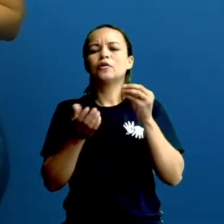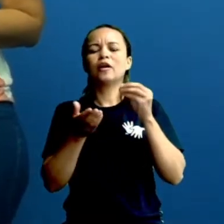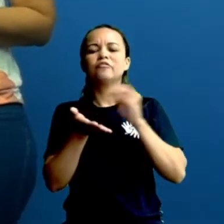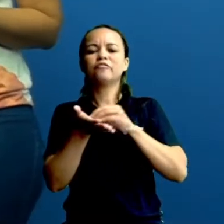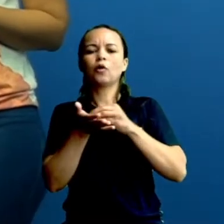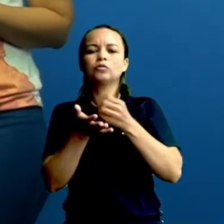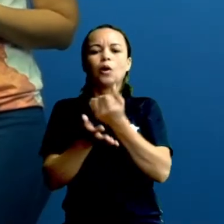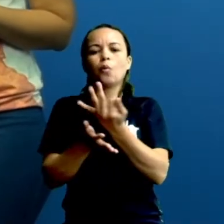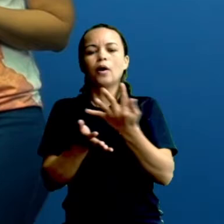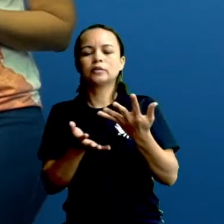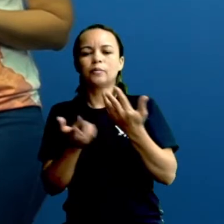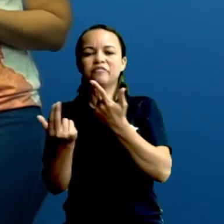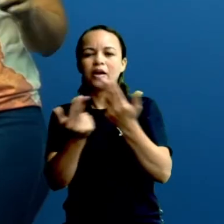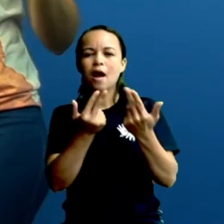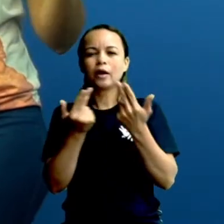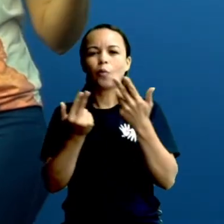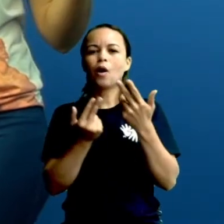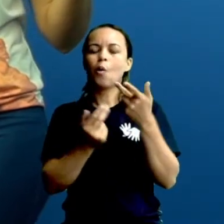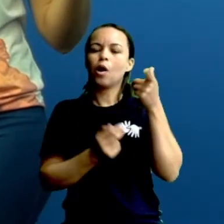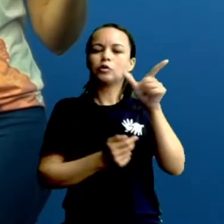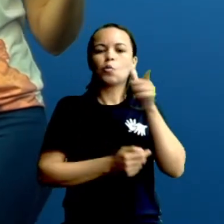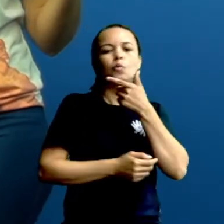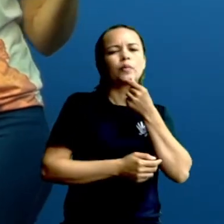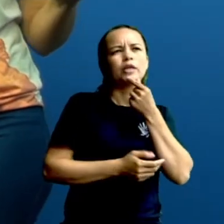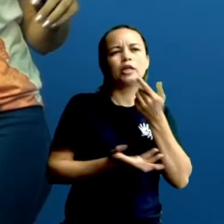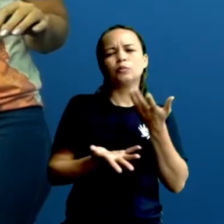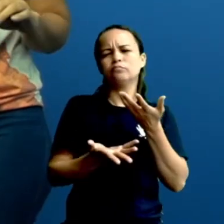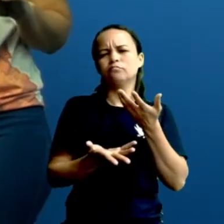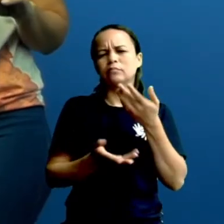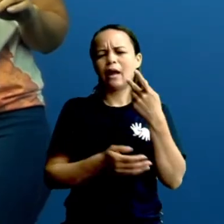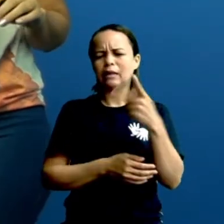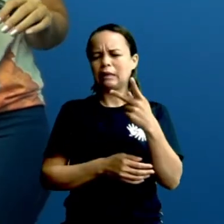iguais? Professor, essa está parecendo um pouquinho mais